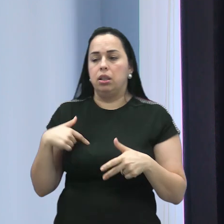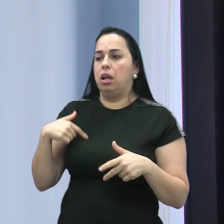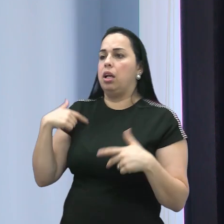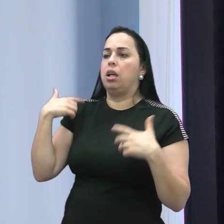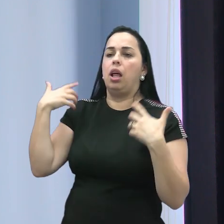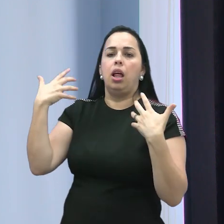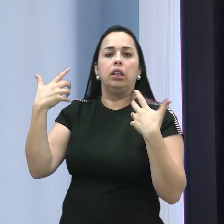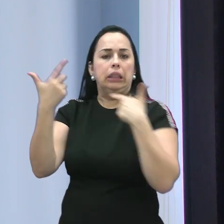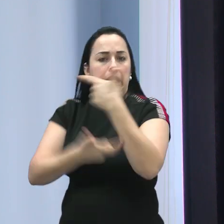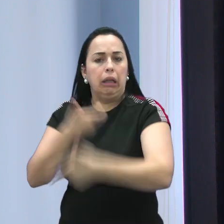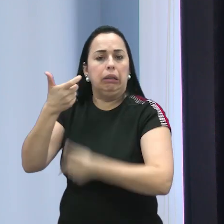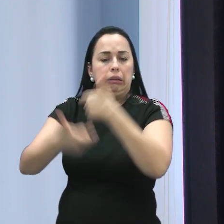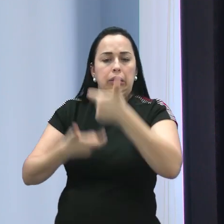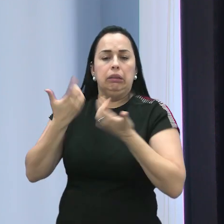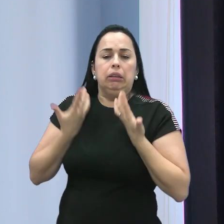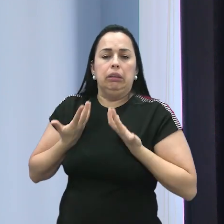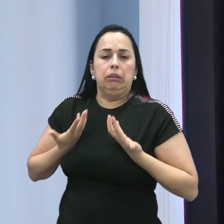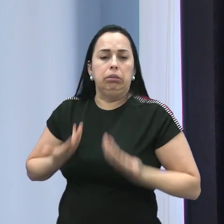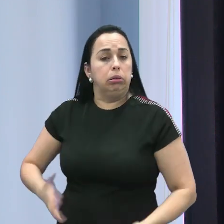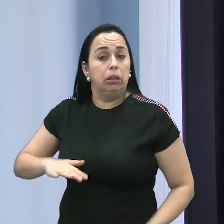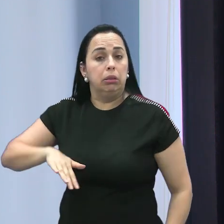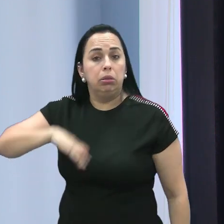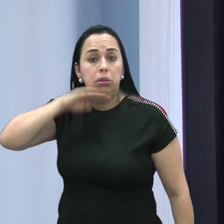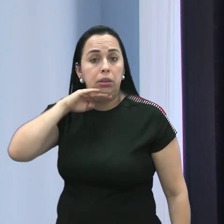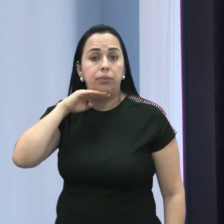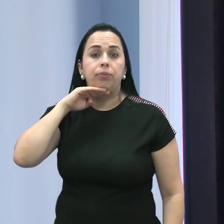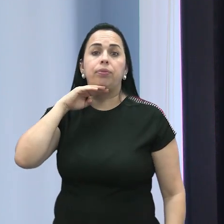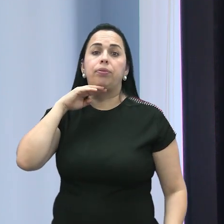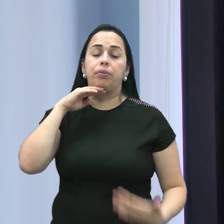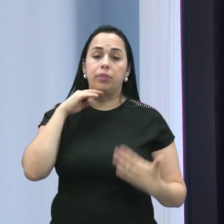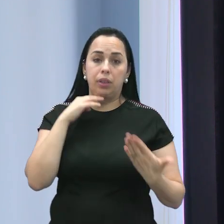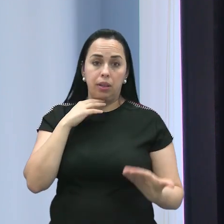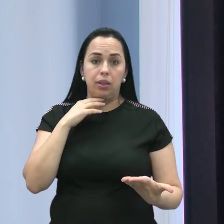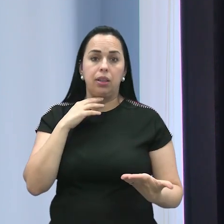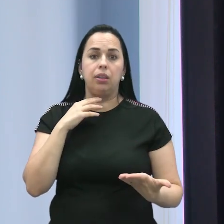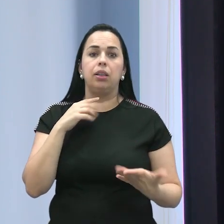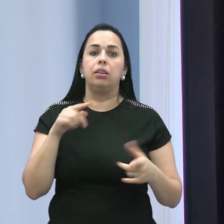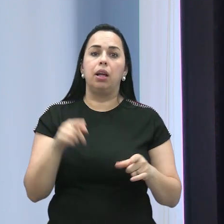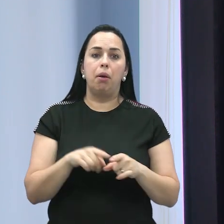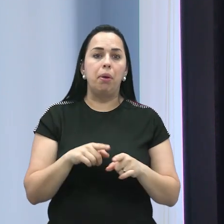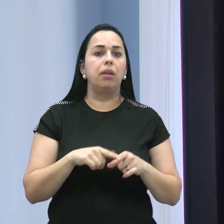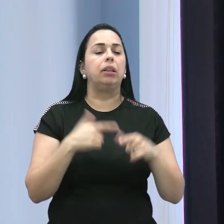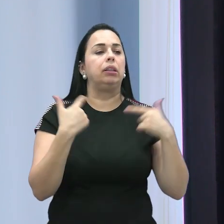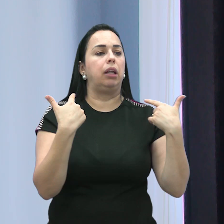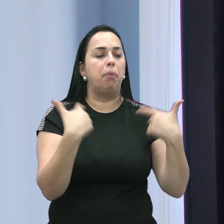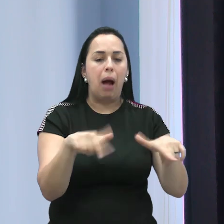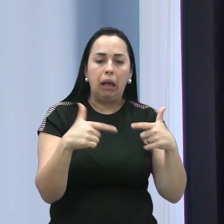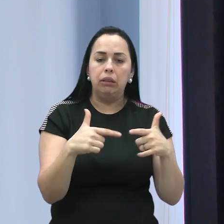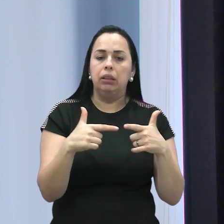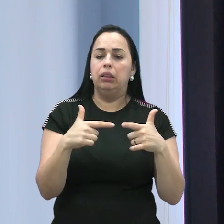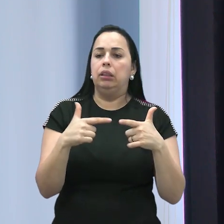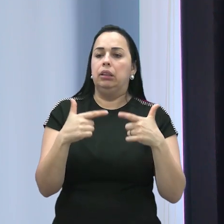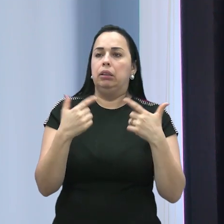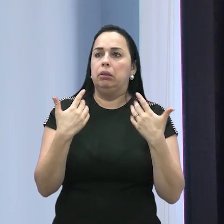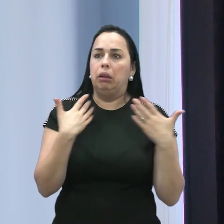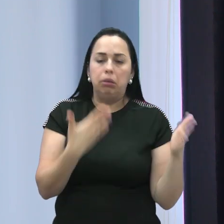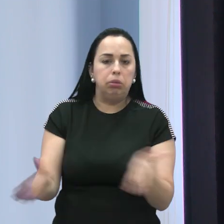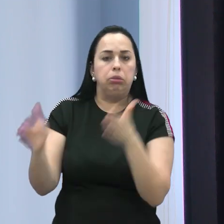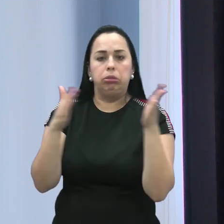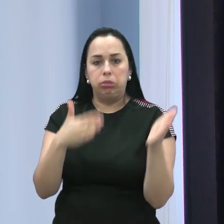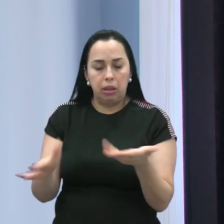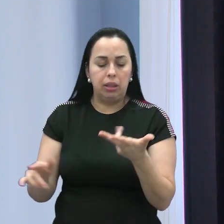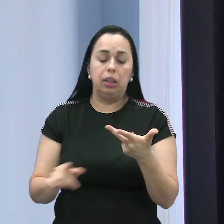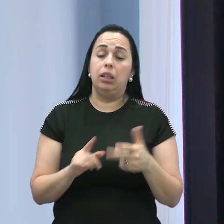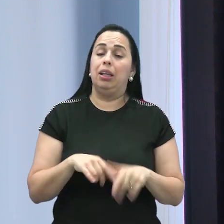uma exaustão muito grande para esse trabalhador. E nesse intuito, a produtividade desses trabalhadores cai.